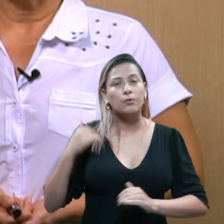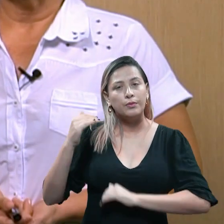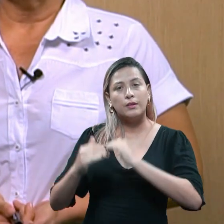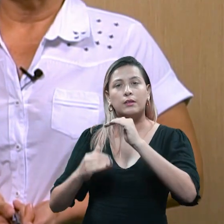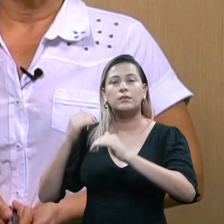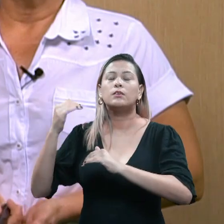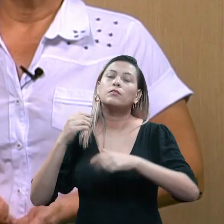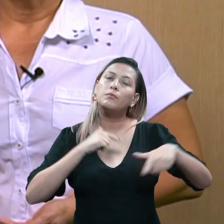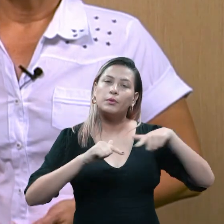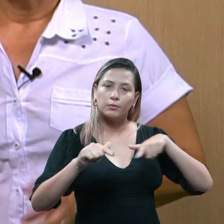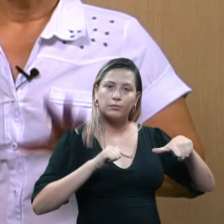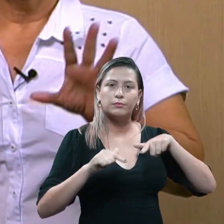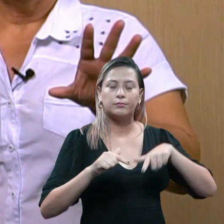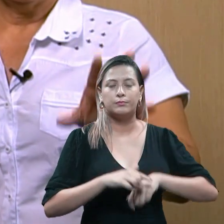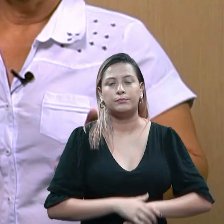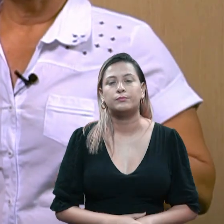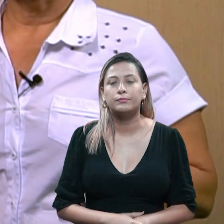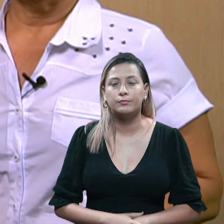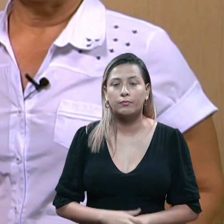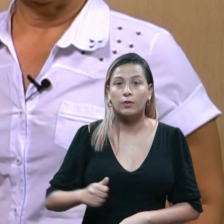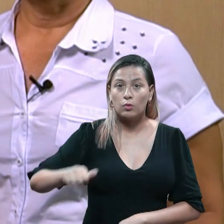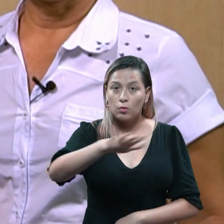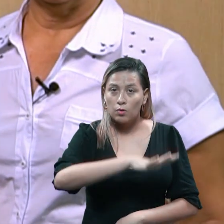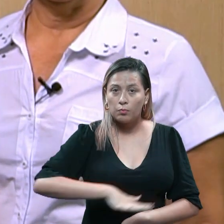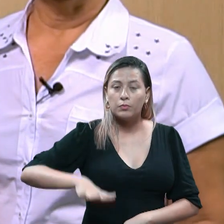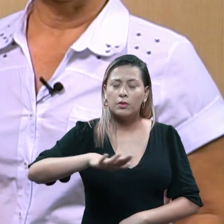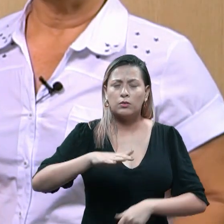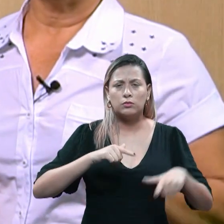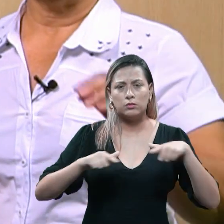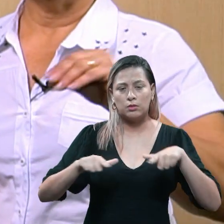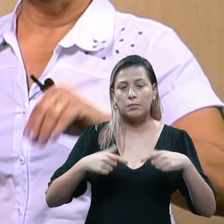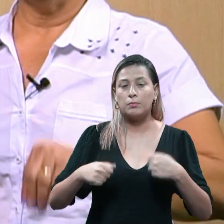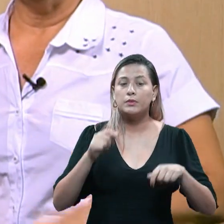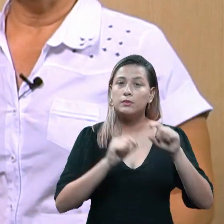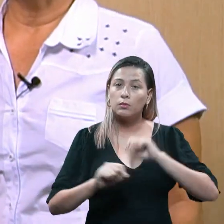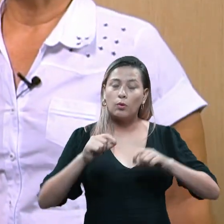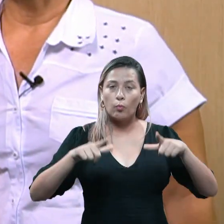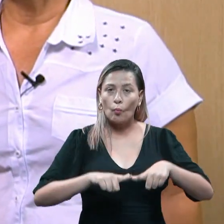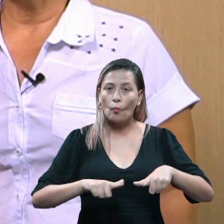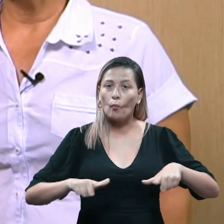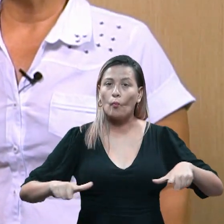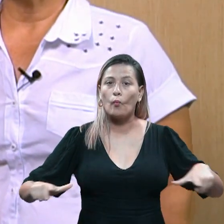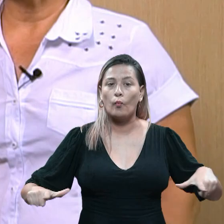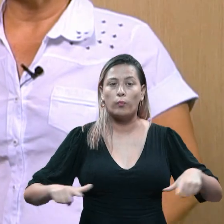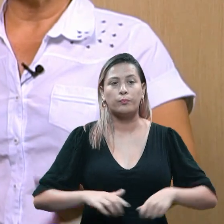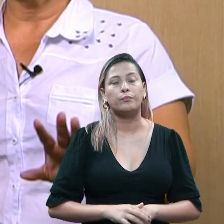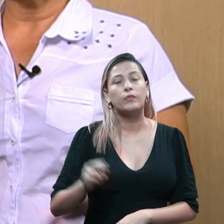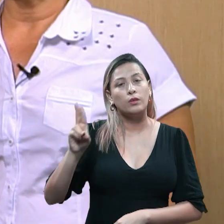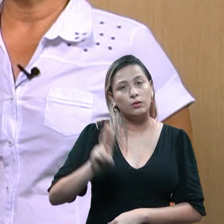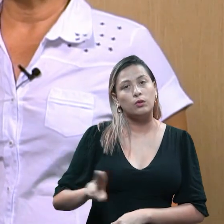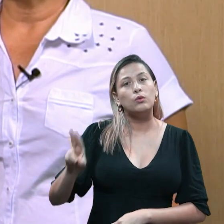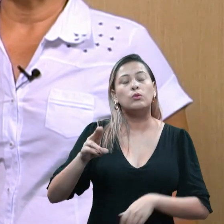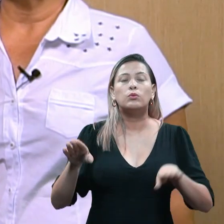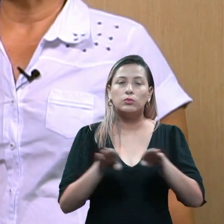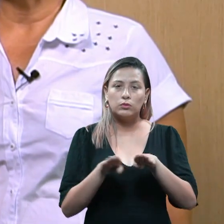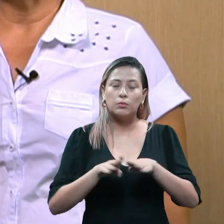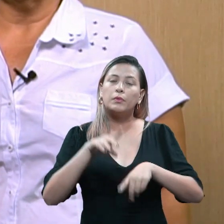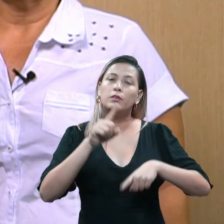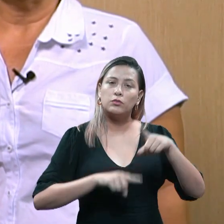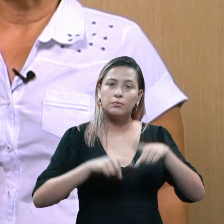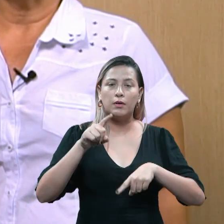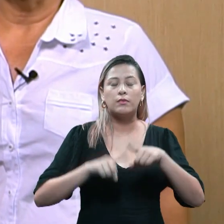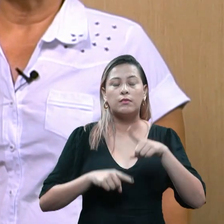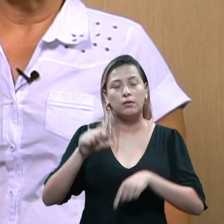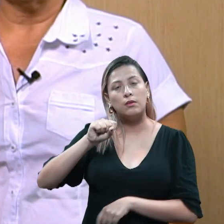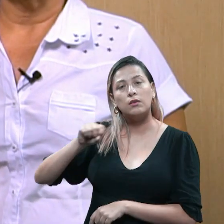desenvolvimento do seu trabalho. O ambiente de trabalho, ele deve estar limpo e o uso dos descartáveis é